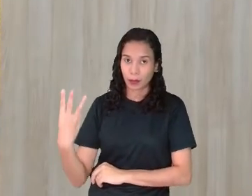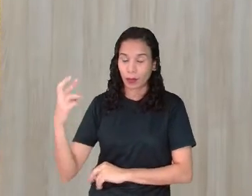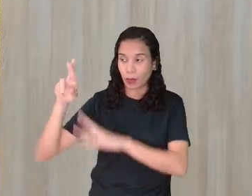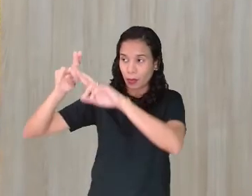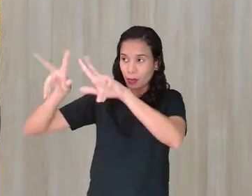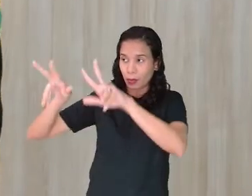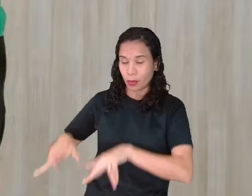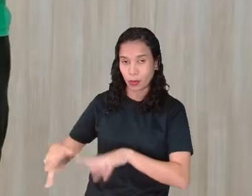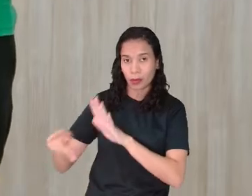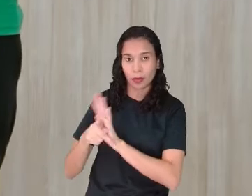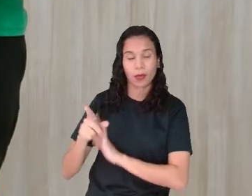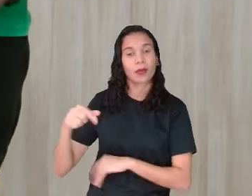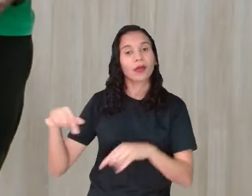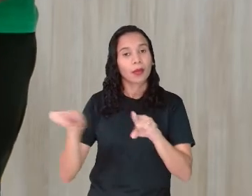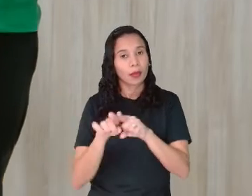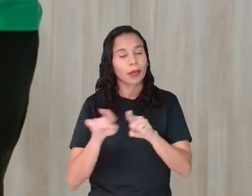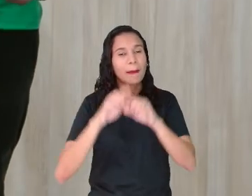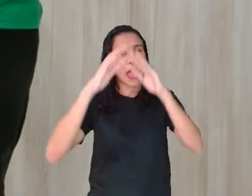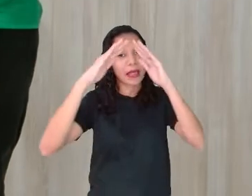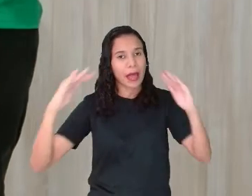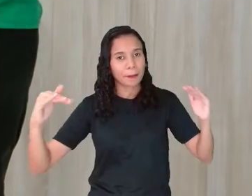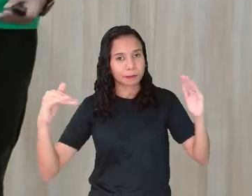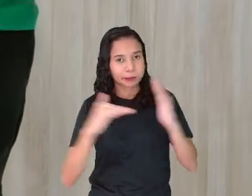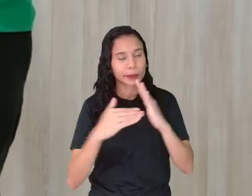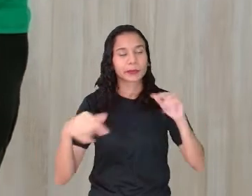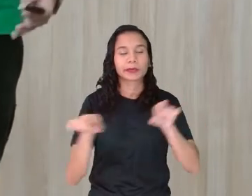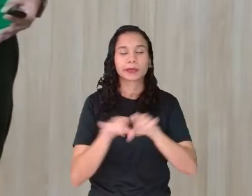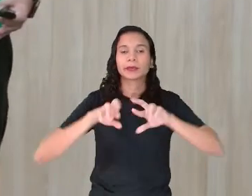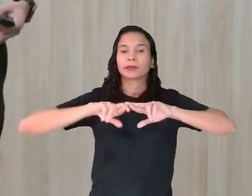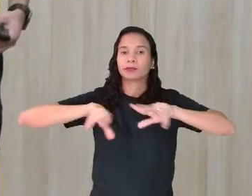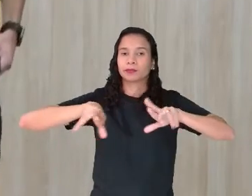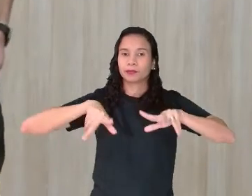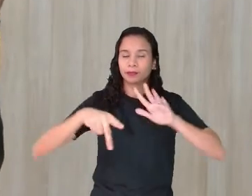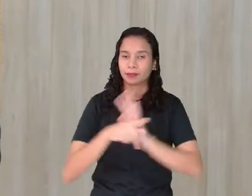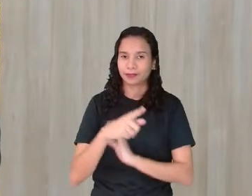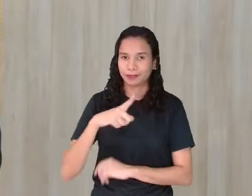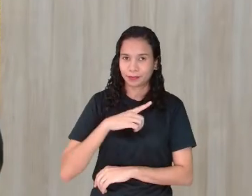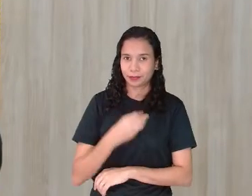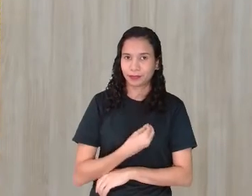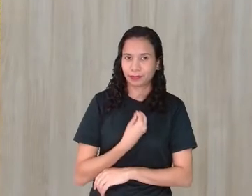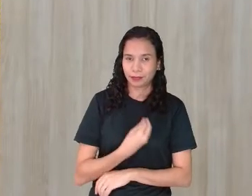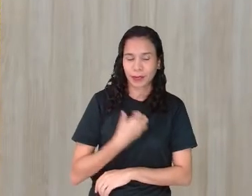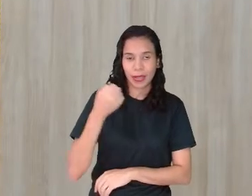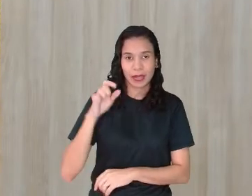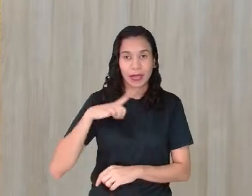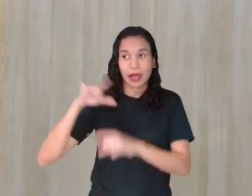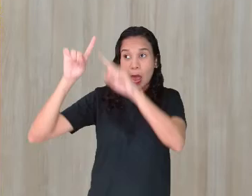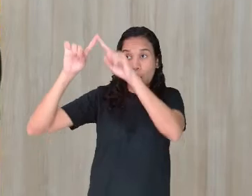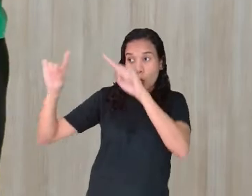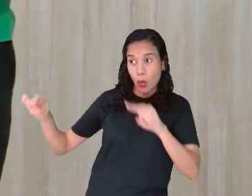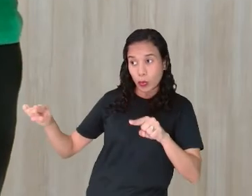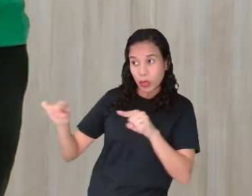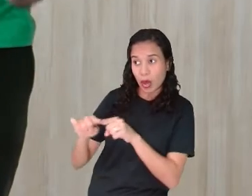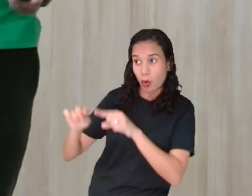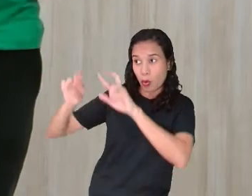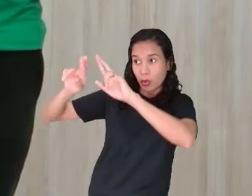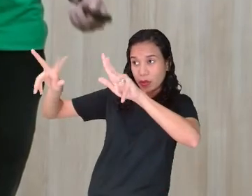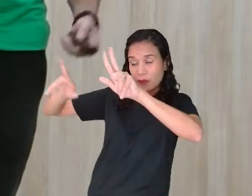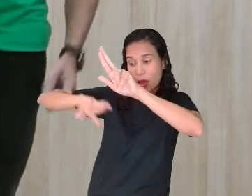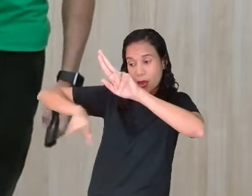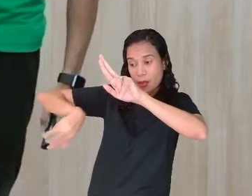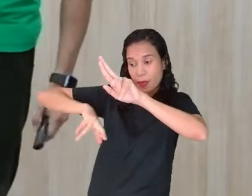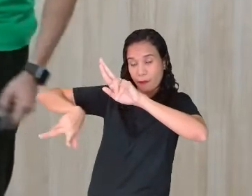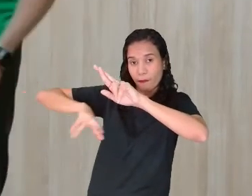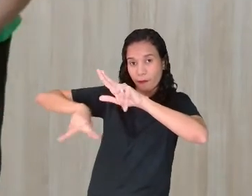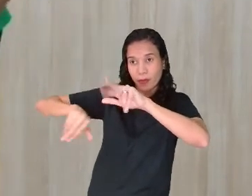os seus 3 lados também serão de medidas diferentes. E quando eu tenho um triângulo de lados de medidas